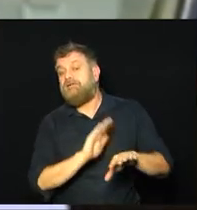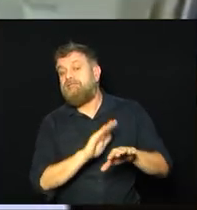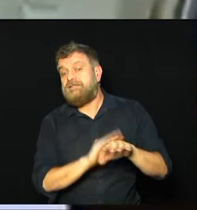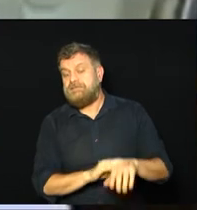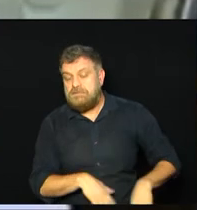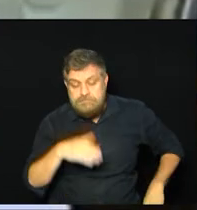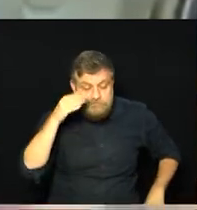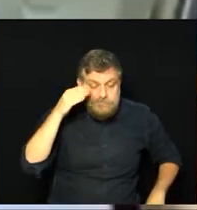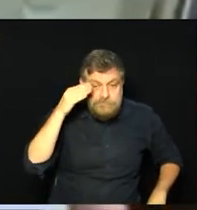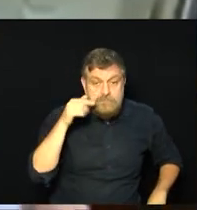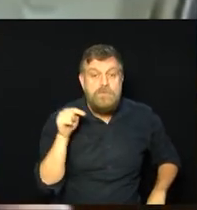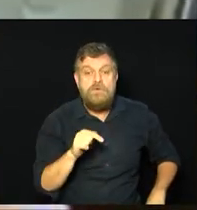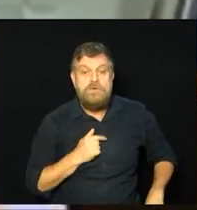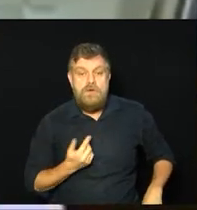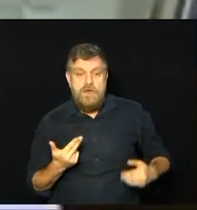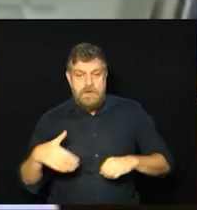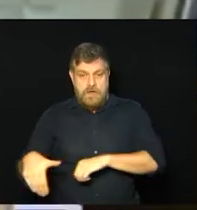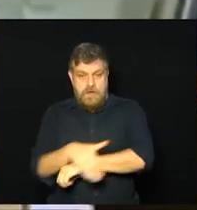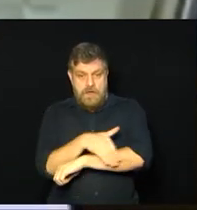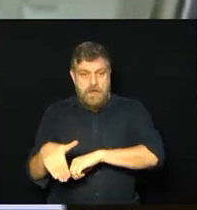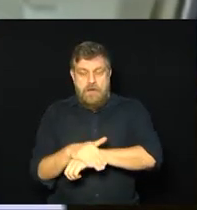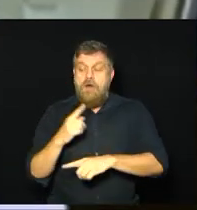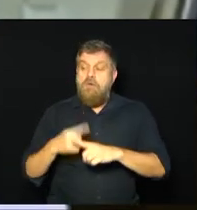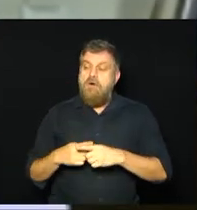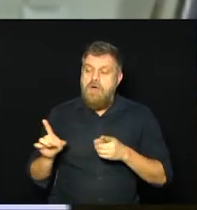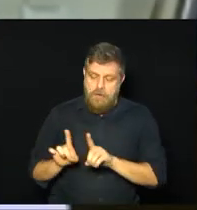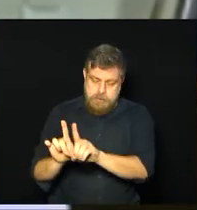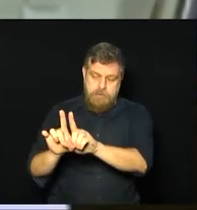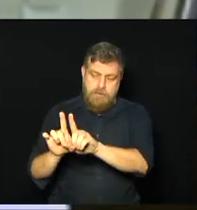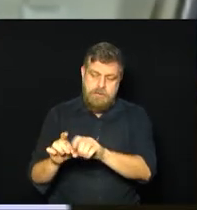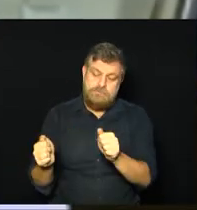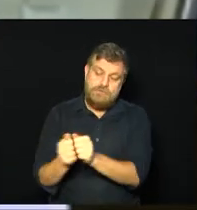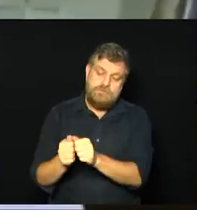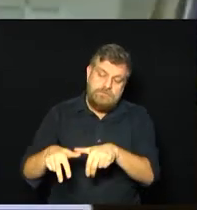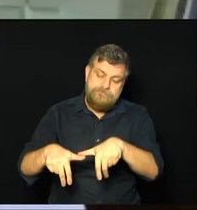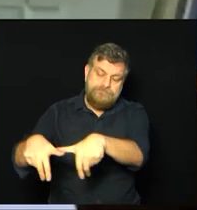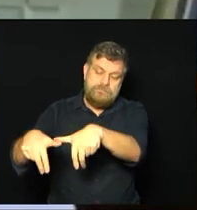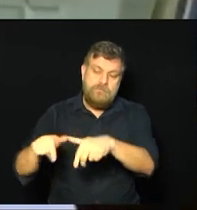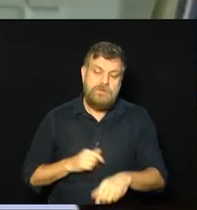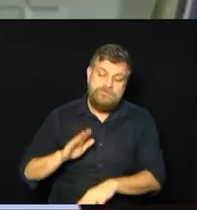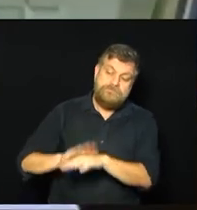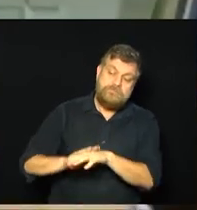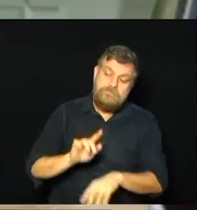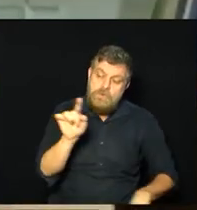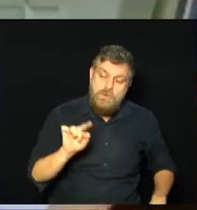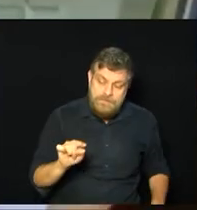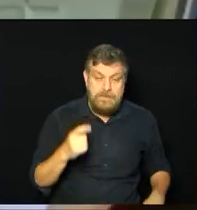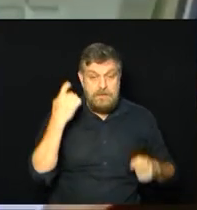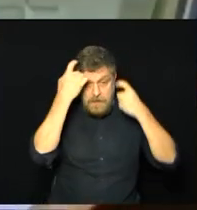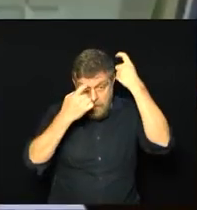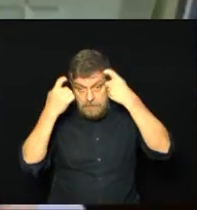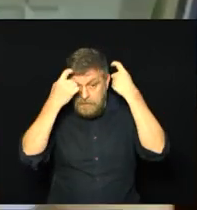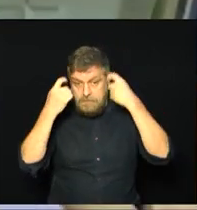ele está vendo? É como a rua, né? Filho, com quem você anda? Quem você viu? O que você fez? Essa